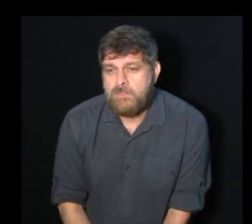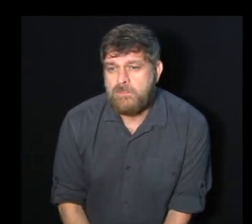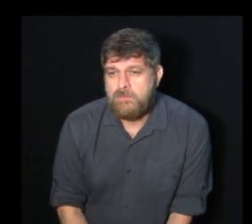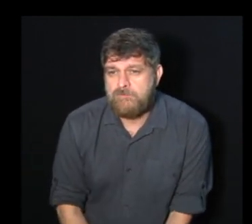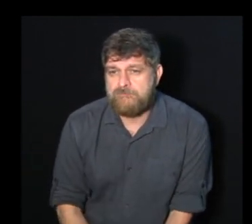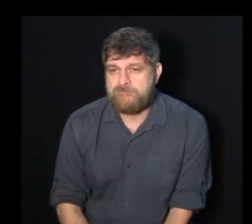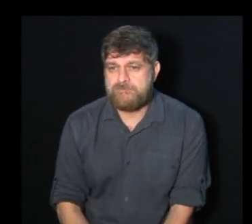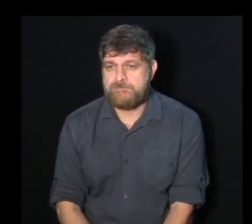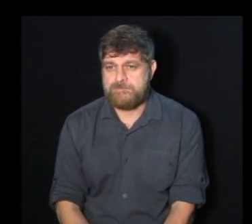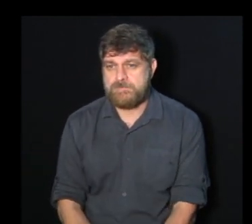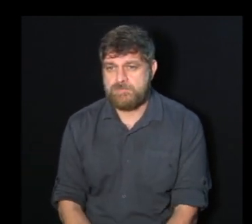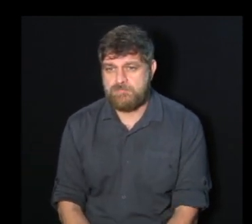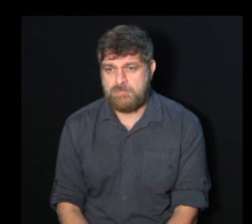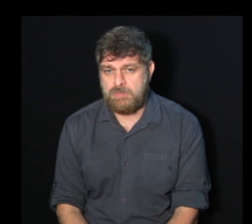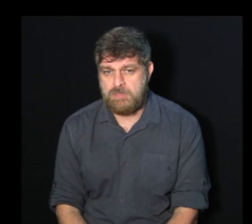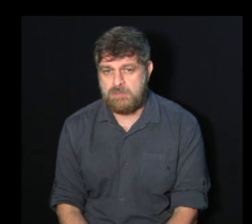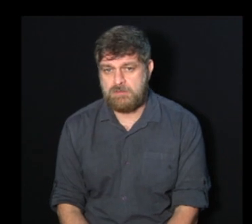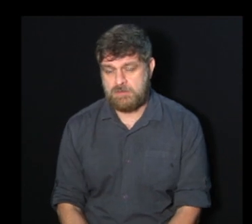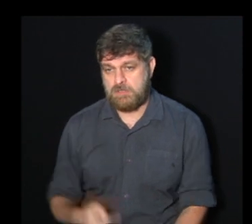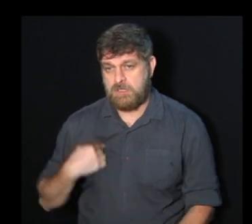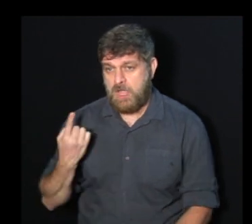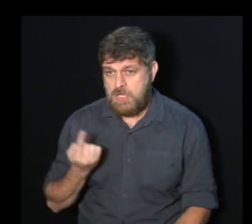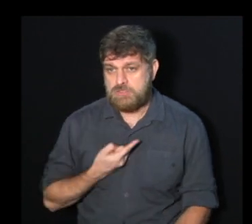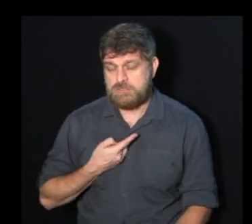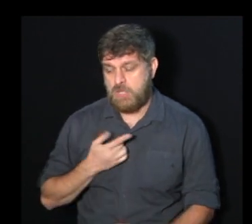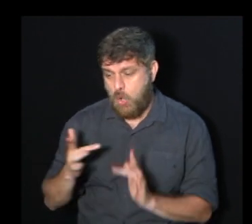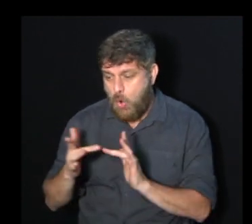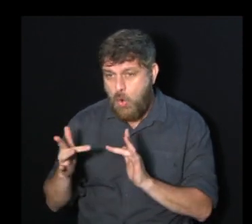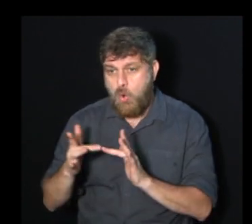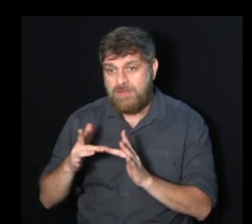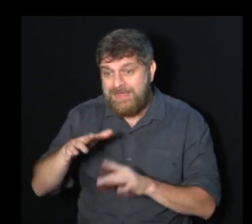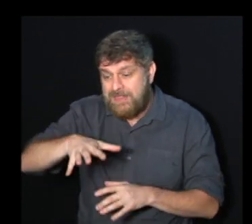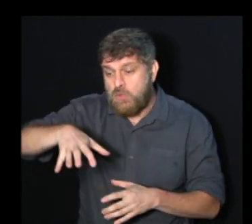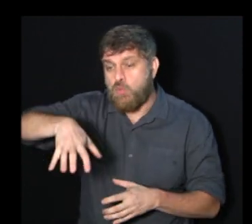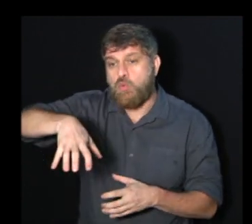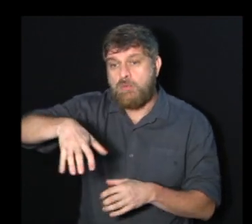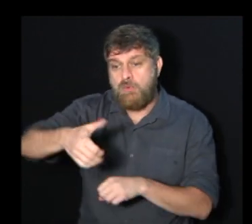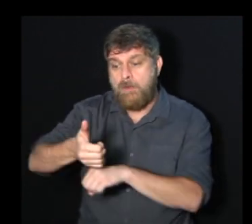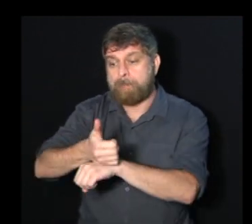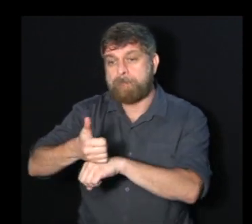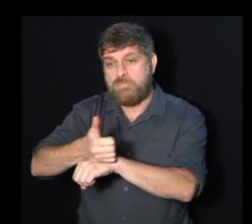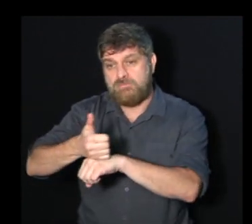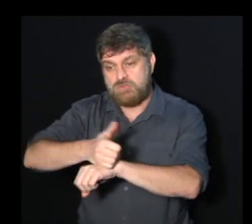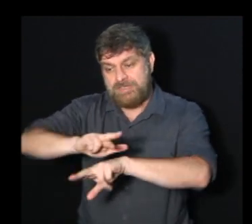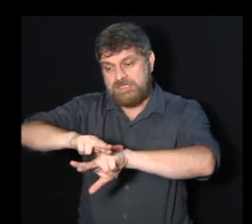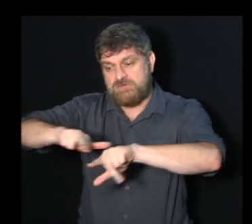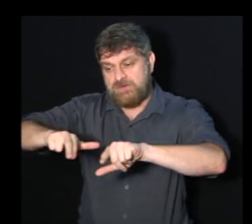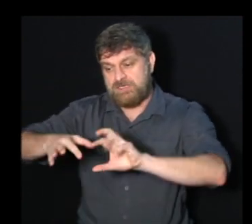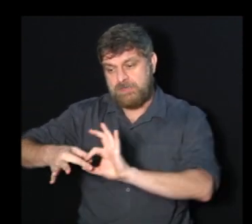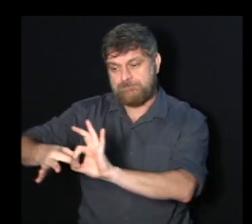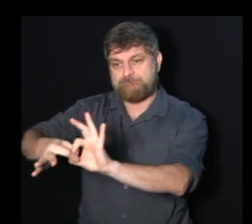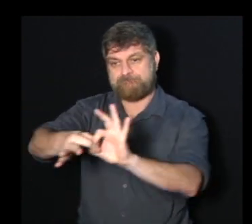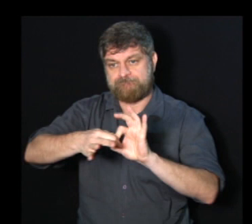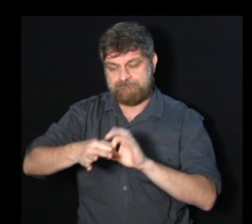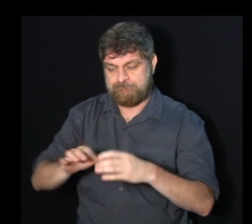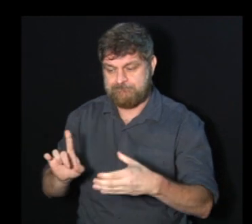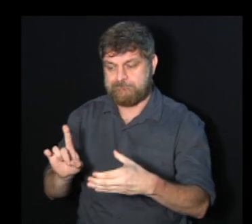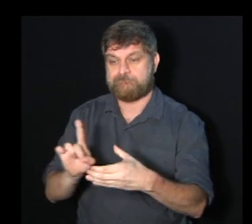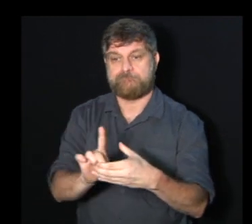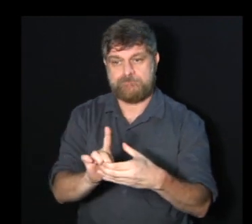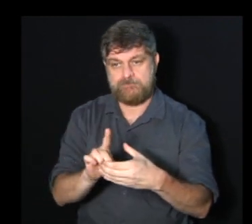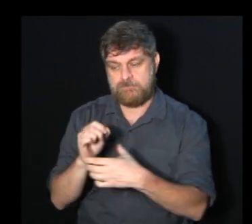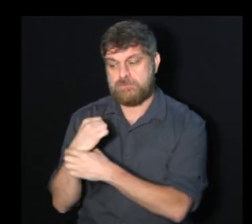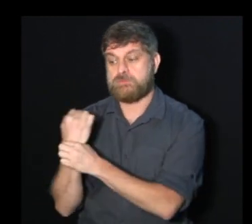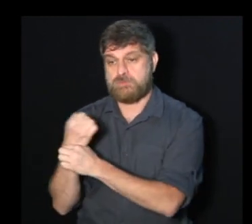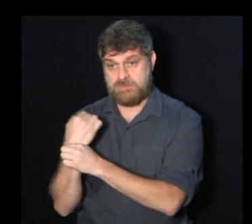Isso depende da gente estar interligado a uma equipe multidisciplinar, porque muitas vezes a